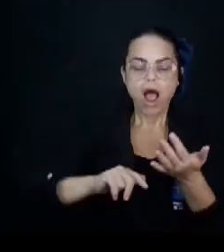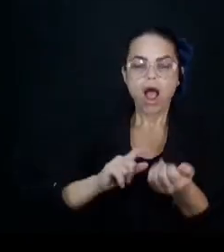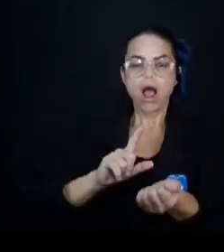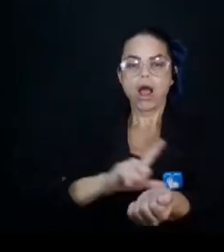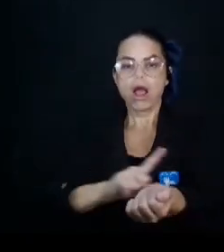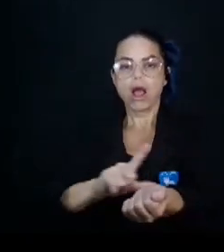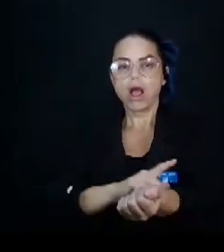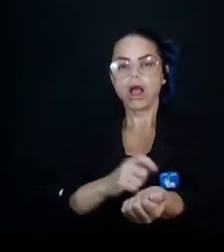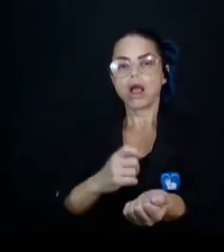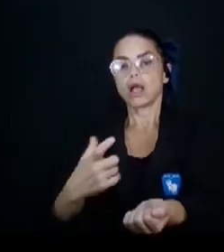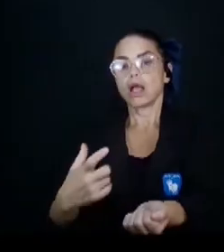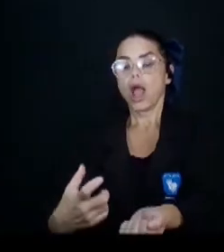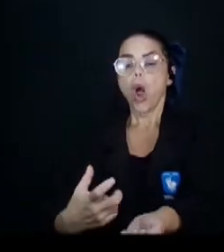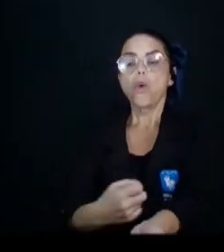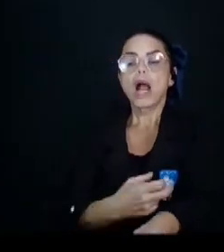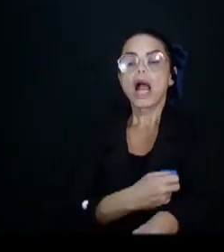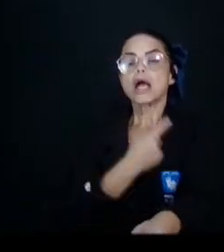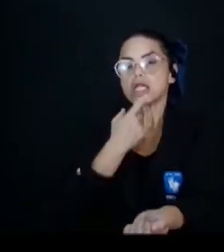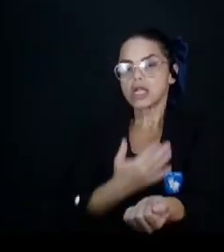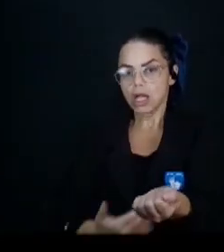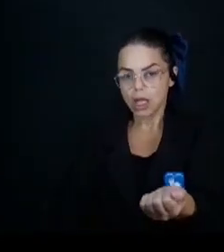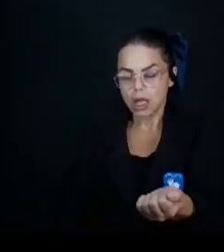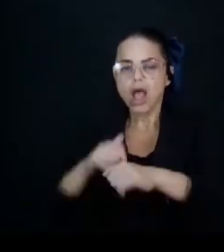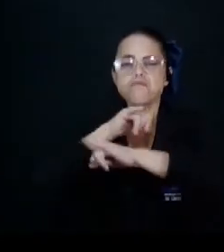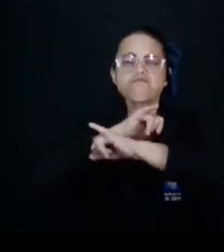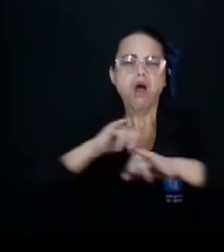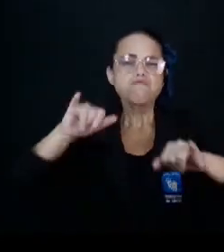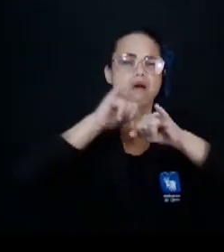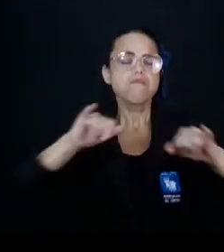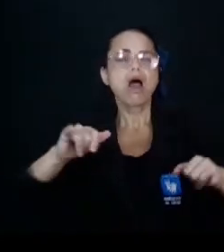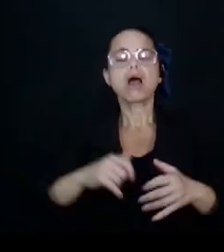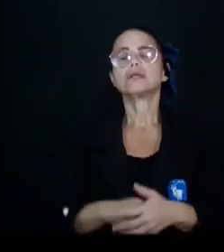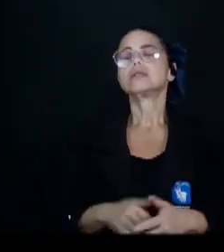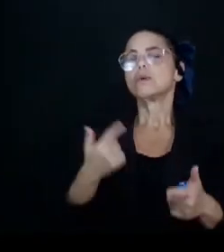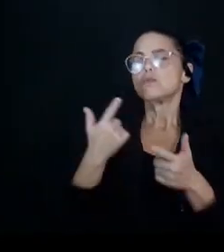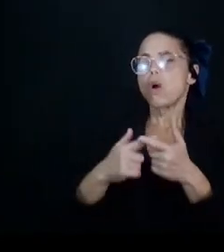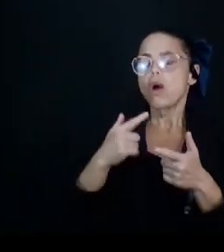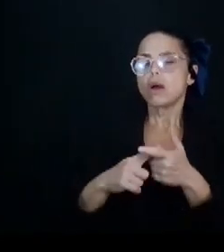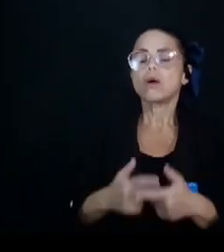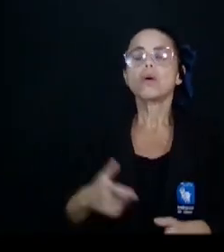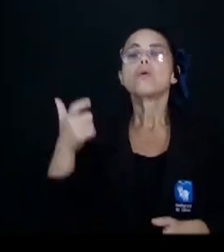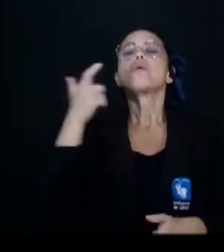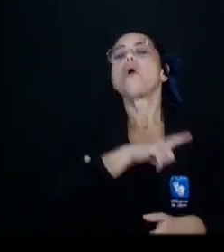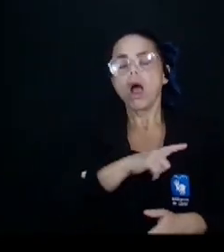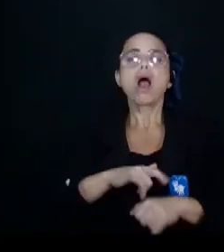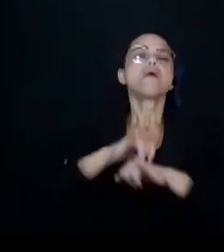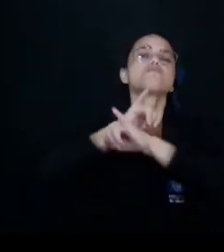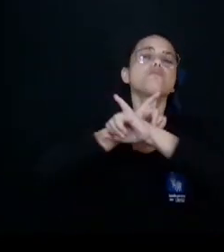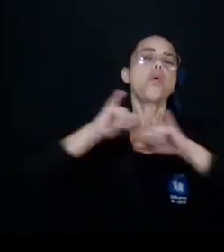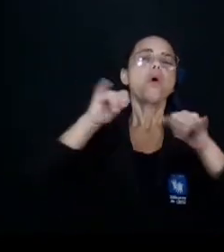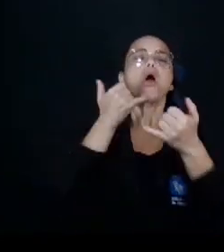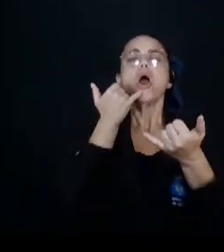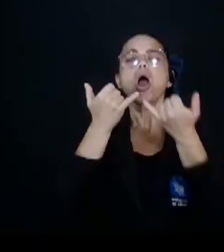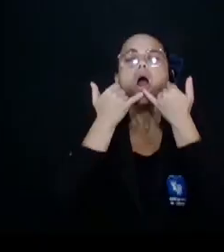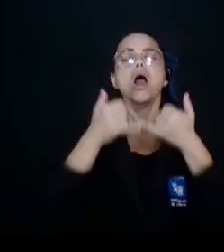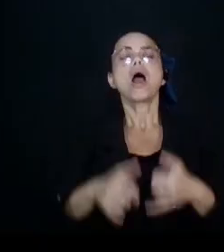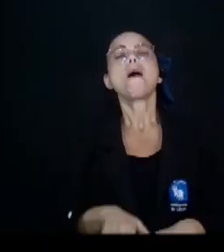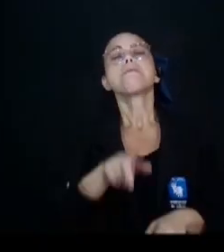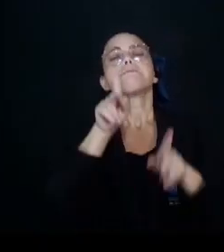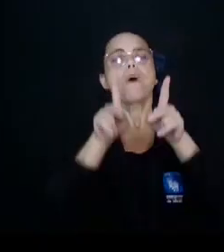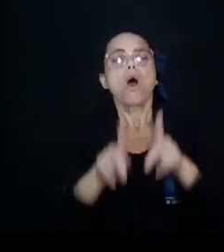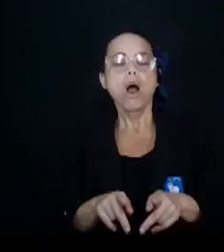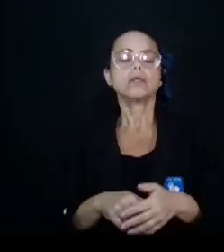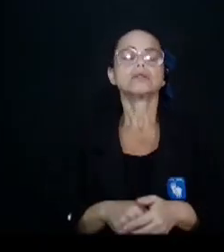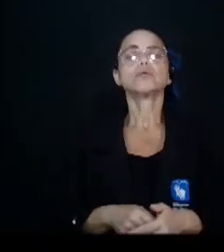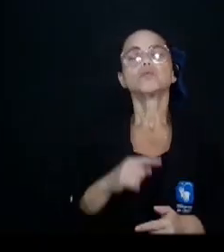esse tipo de campanha e atividade, porque a gente consegue realmente informar melhor a população e tirar as dúvidas. Então,